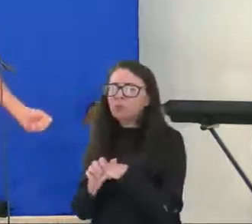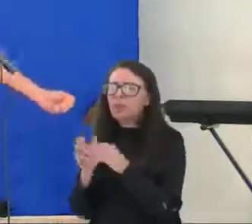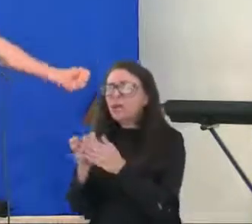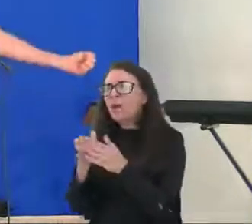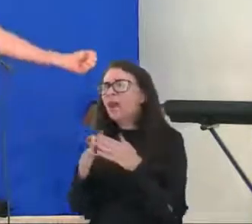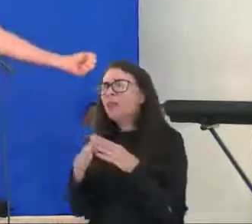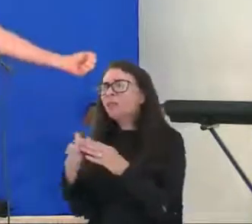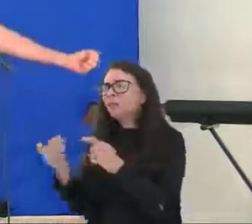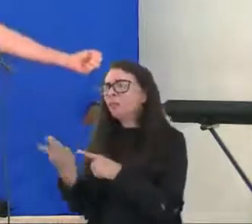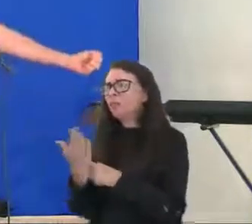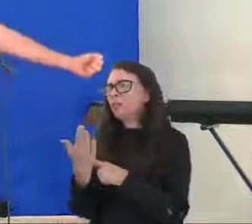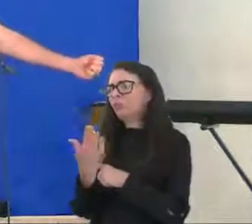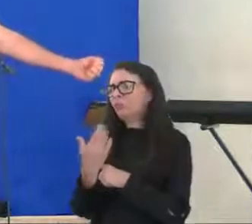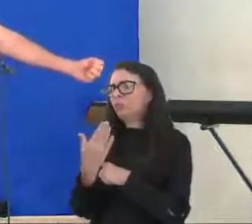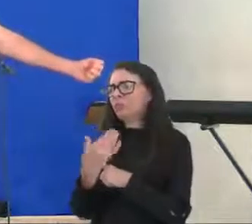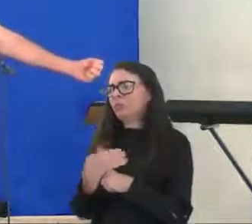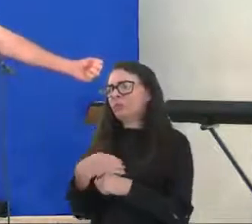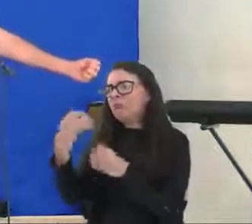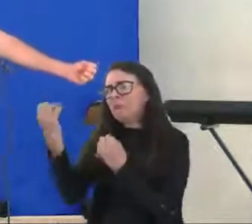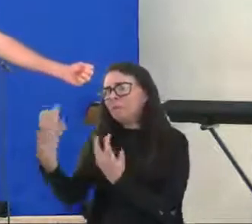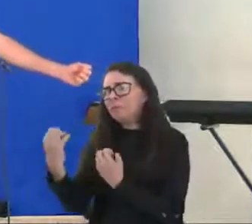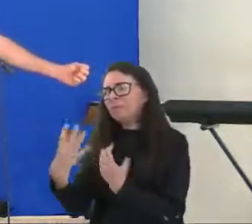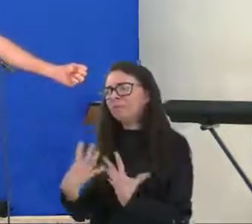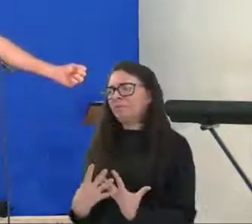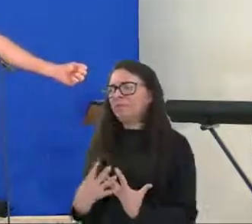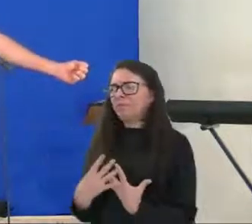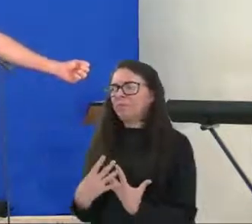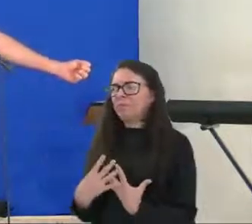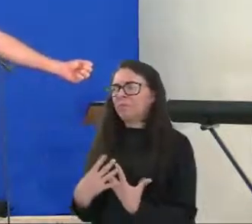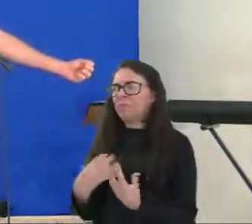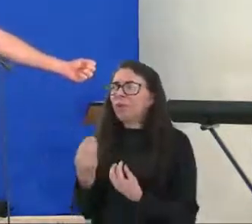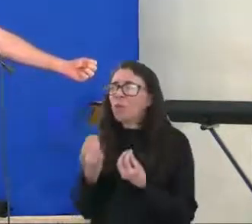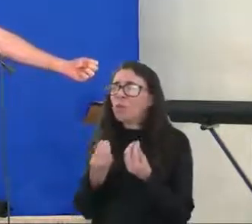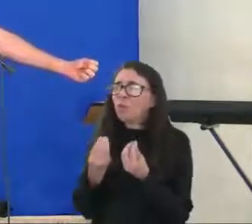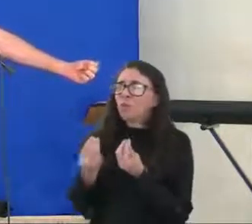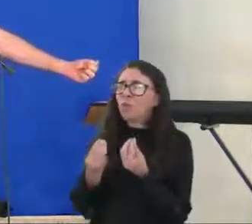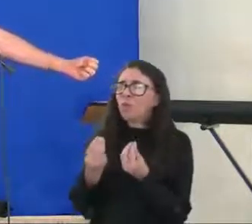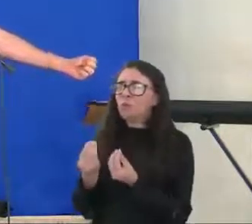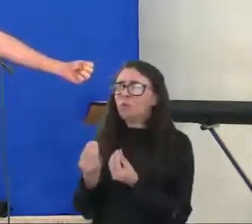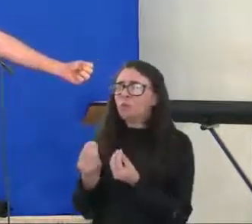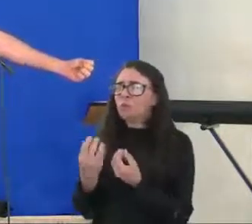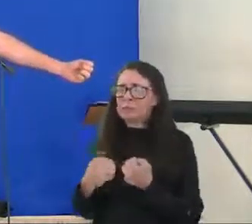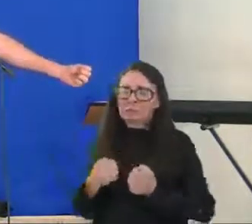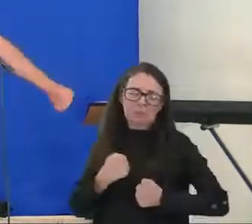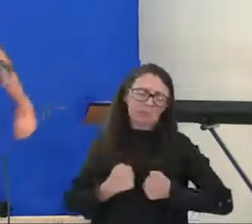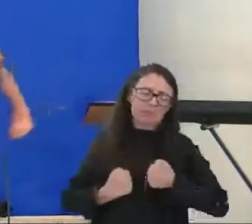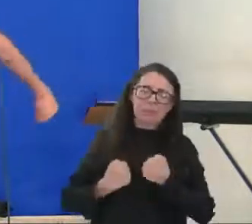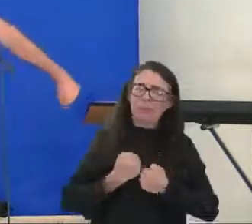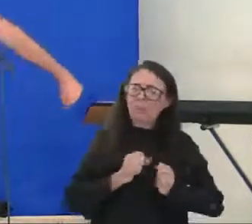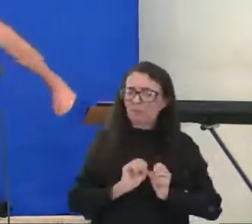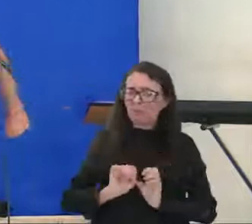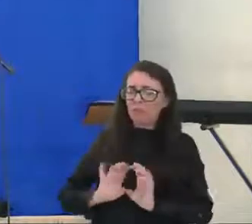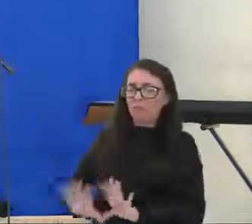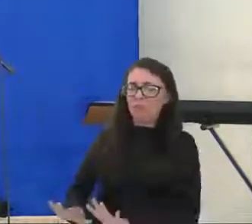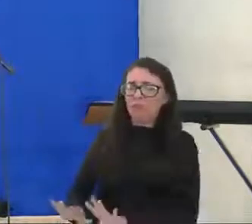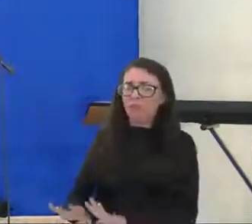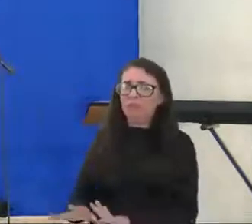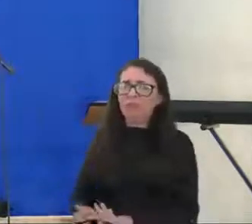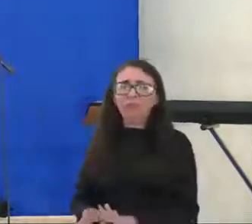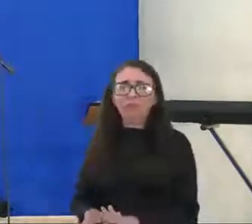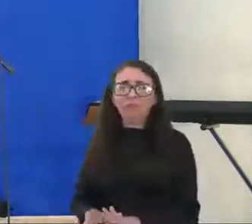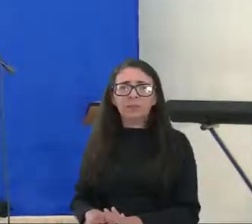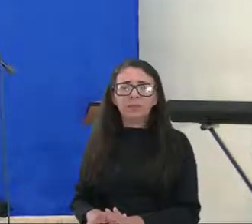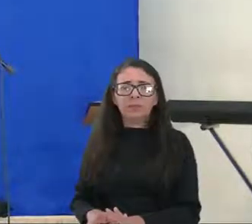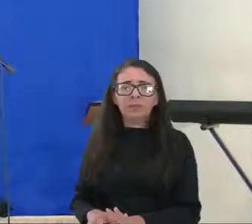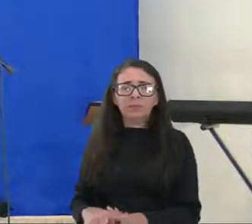E podemos fazer outra questão, Markelly, né? O que nós estamos fazendo nesse aspecto, né, irmão? Eu me